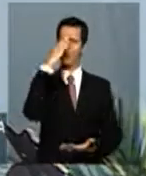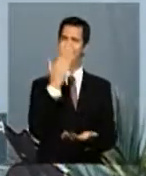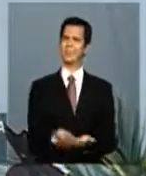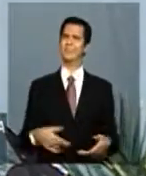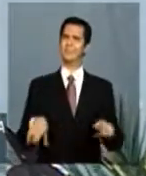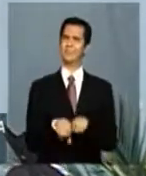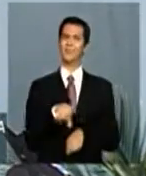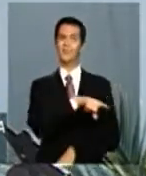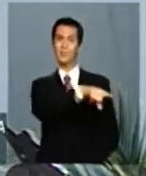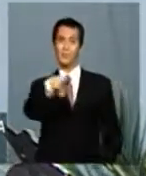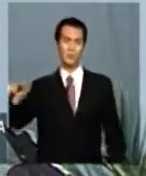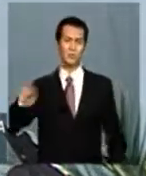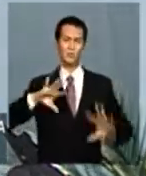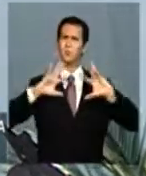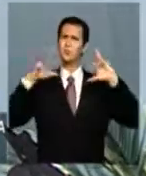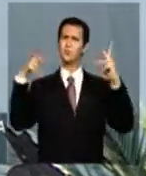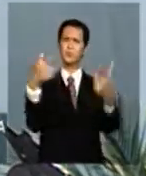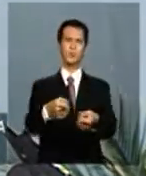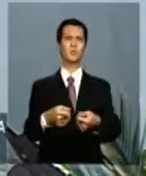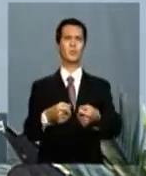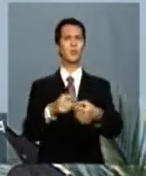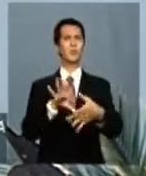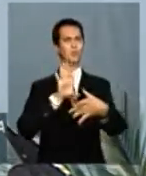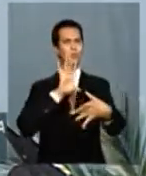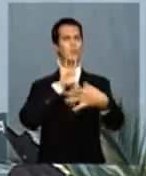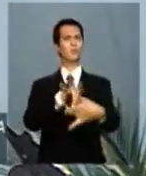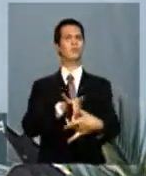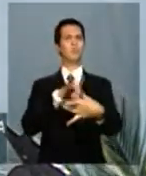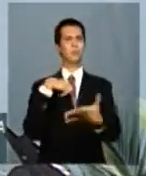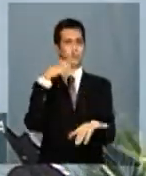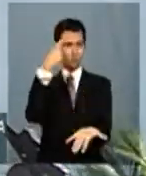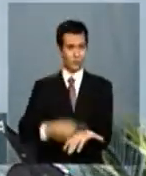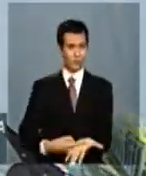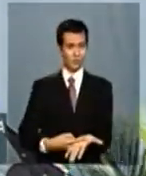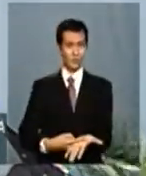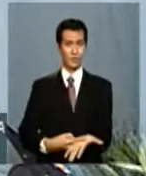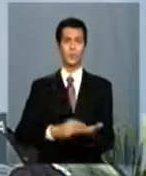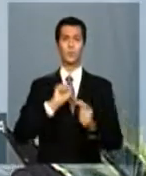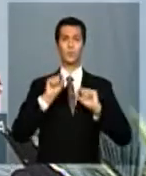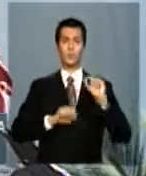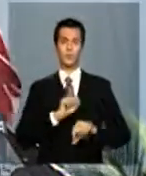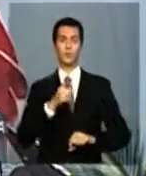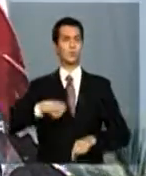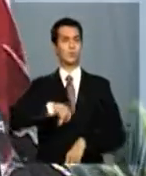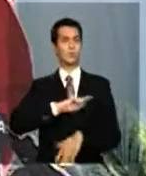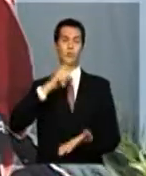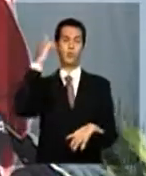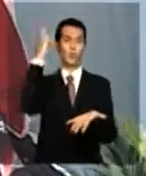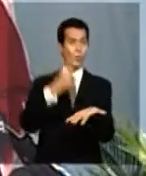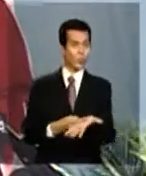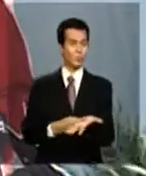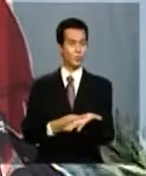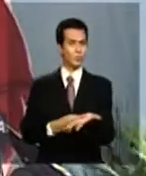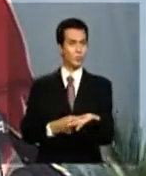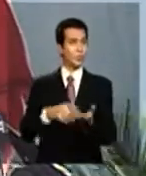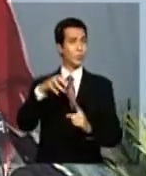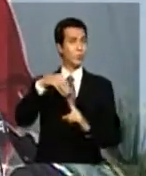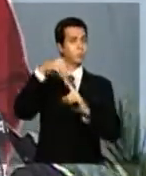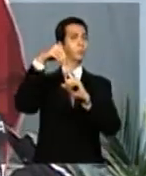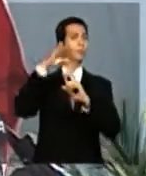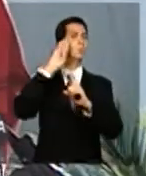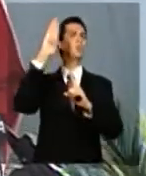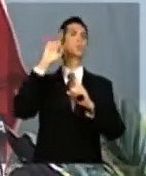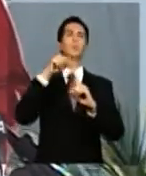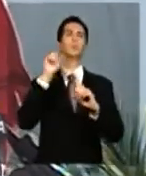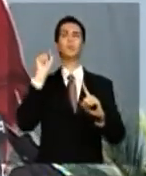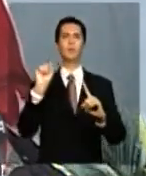que todos vocês, comigo, têm um compromisso. O nosso compromisso é um só. O nosso